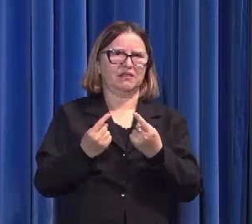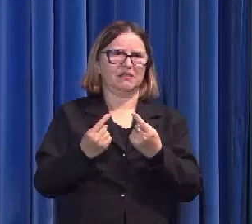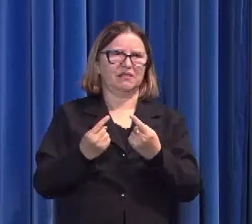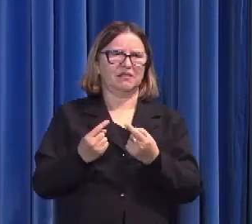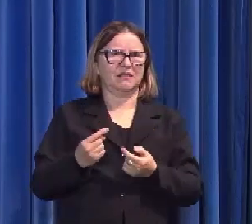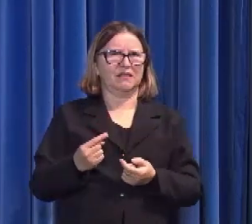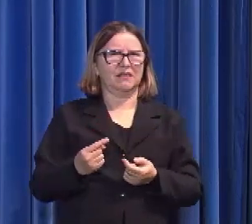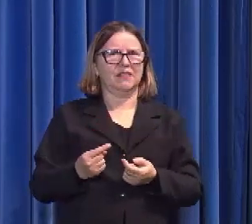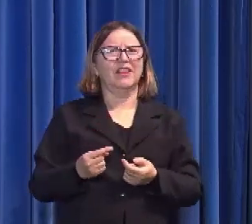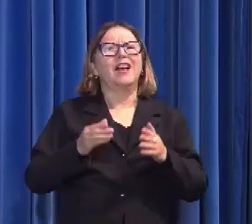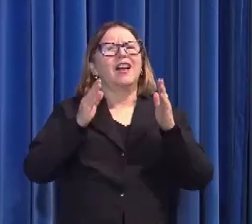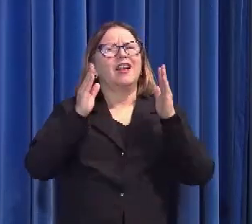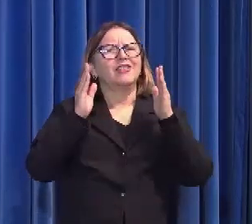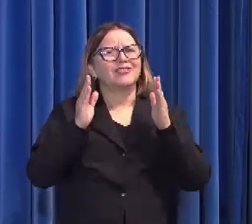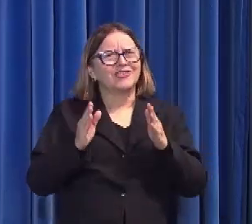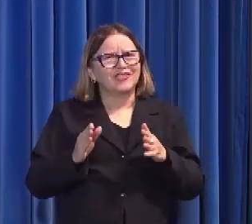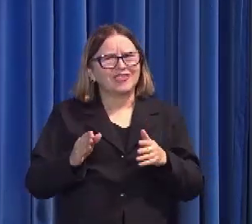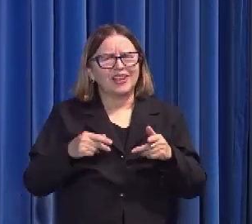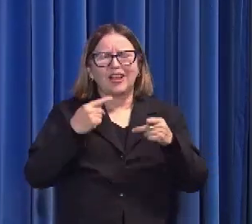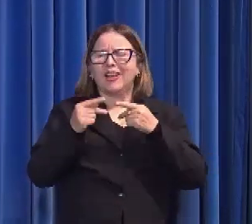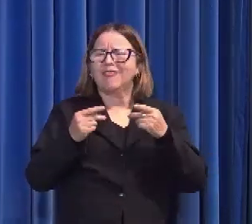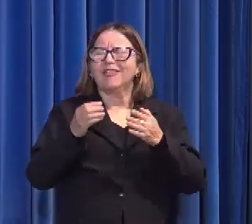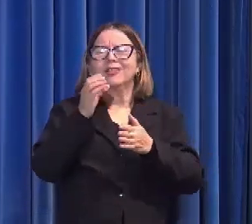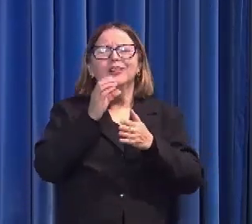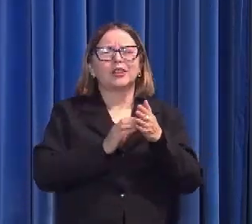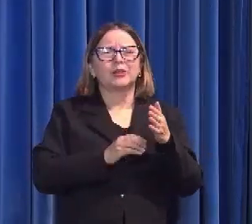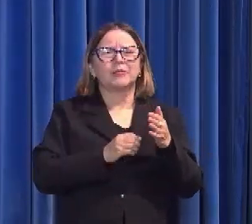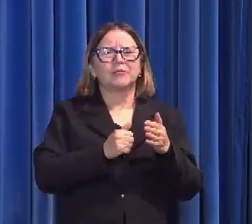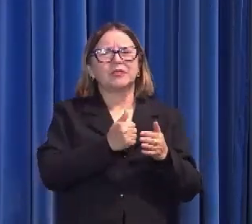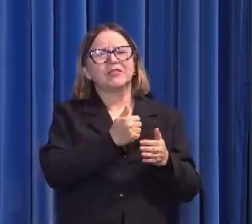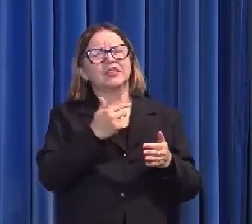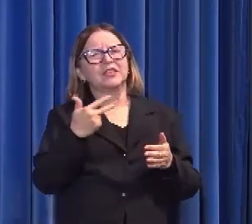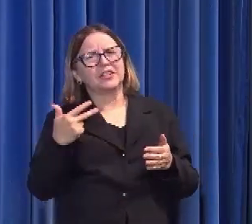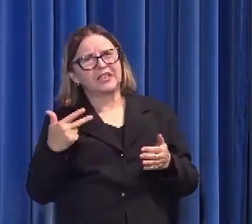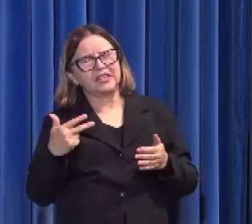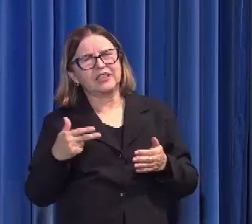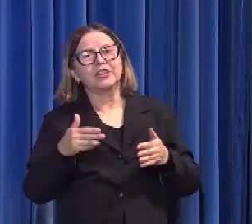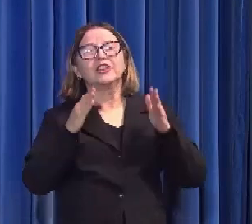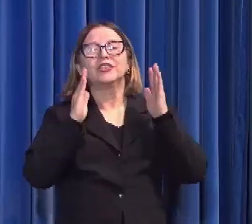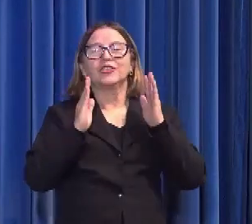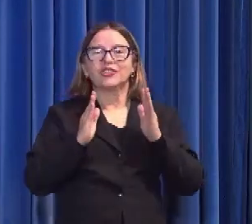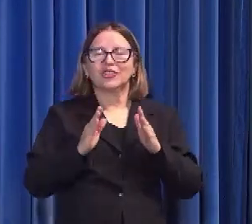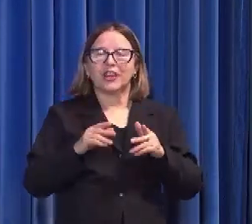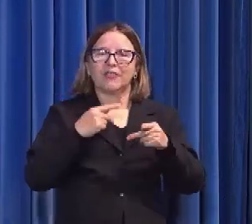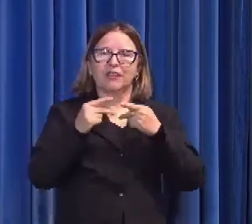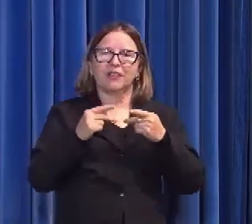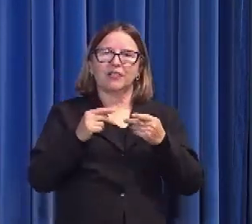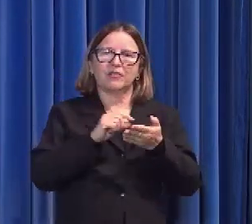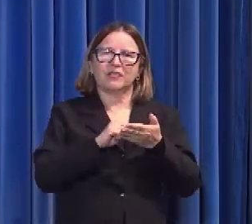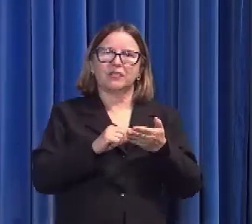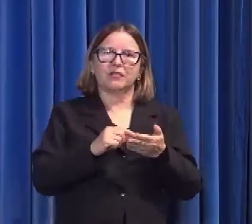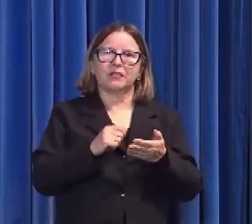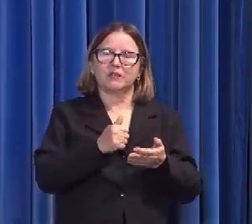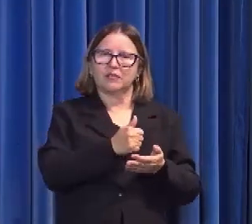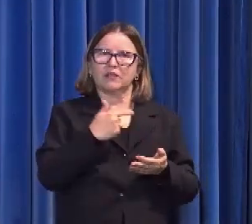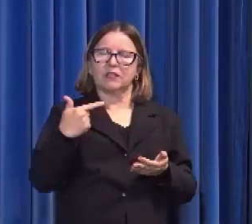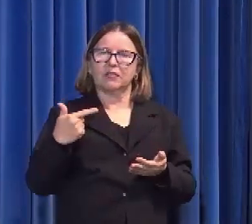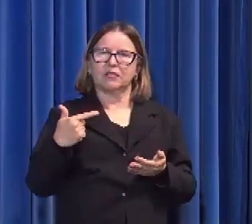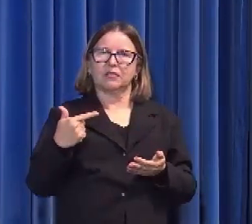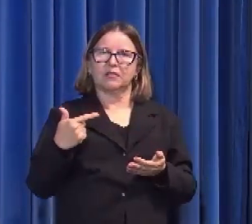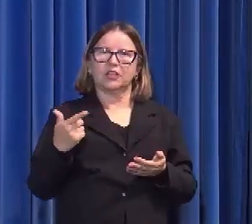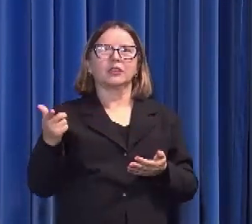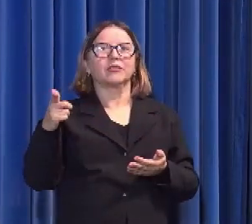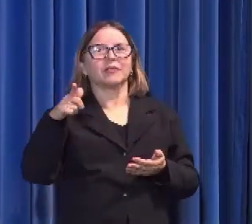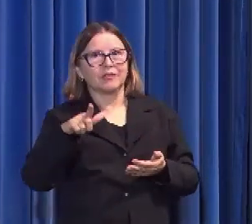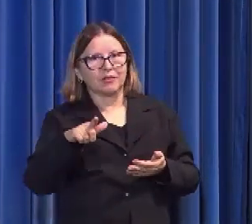você já falou lá no capítulo 13 agora O senhor falou ali no no Versículo 12 agora eu só disse que é para